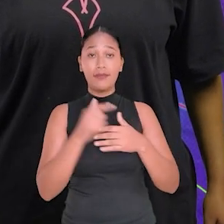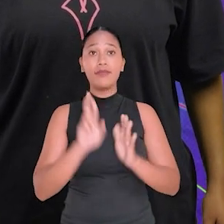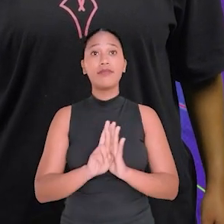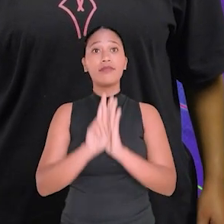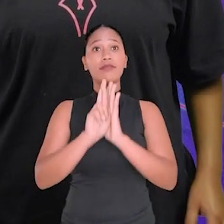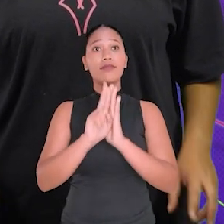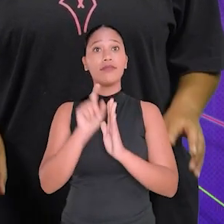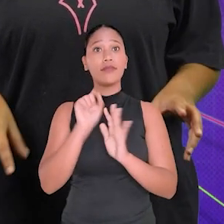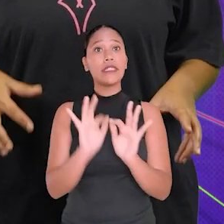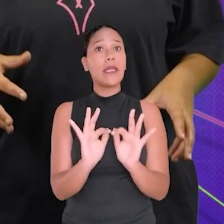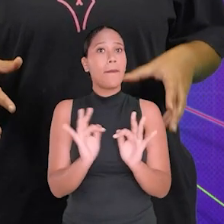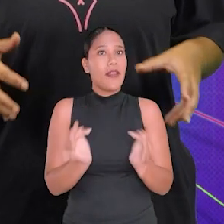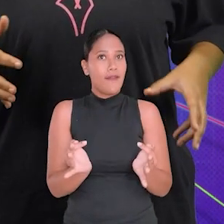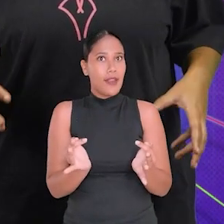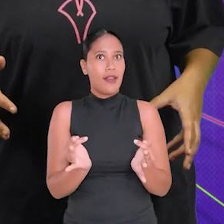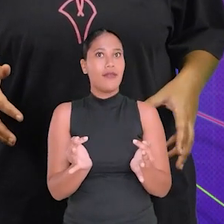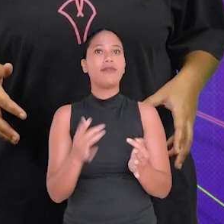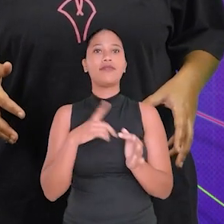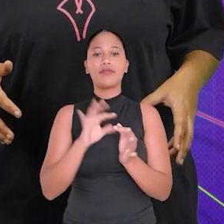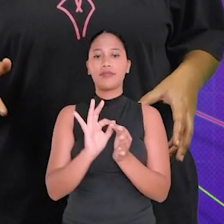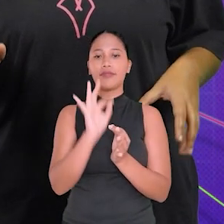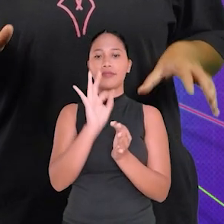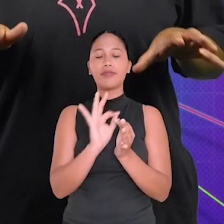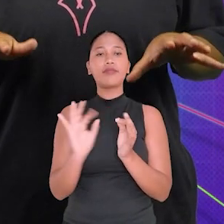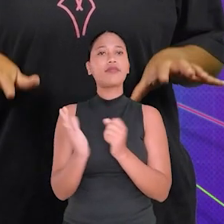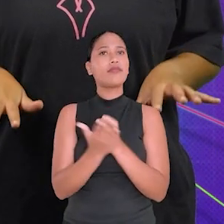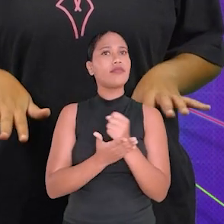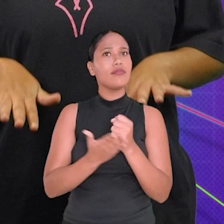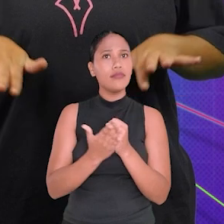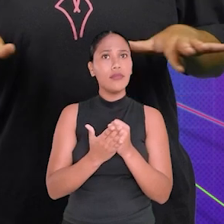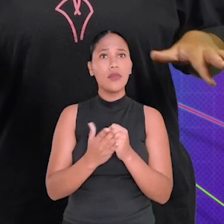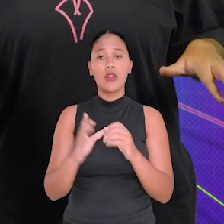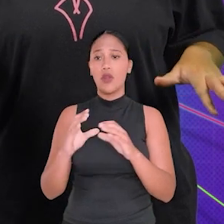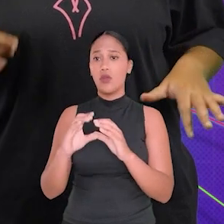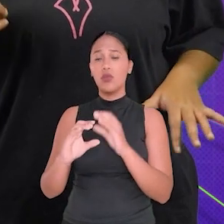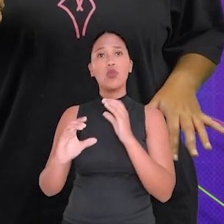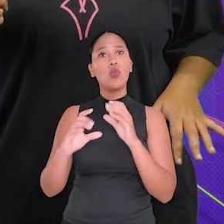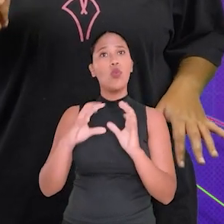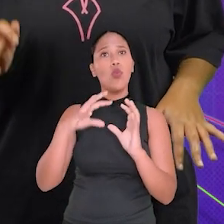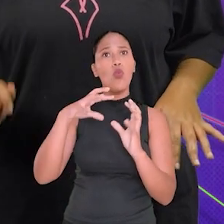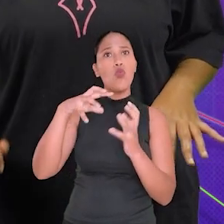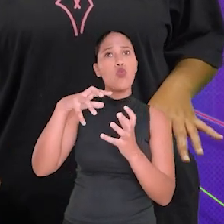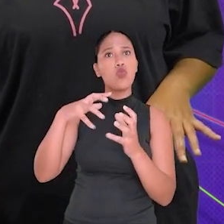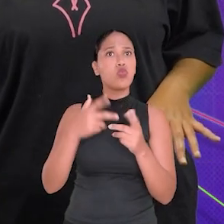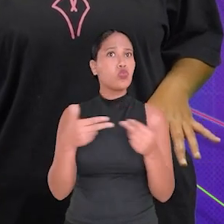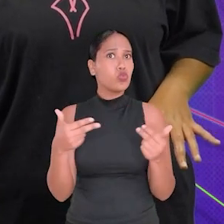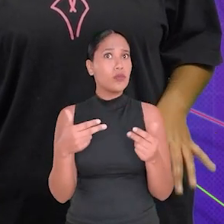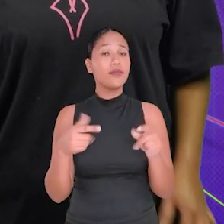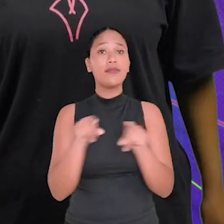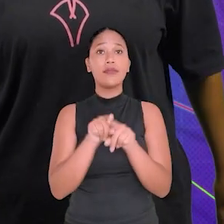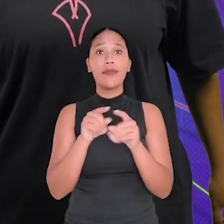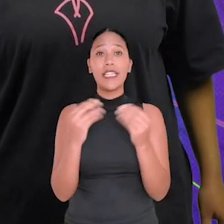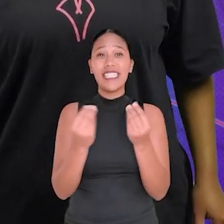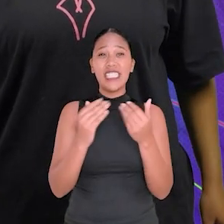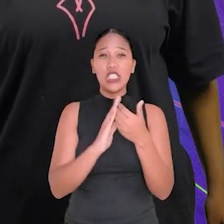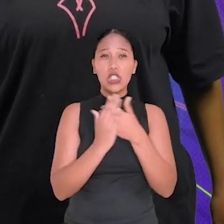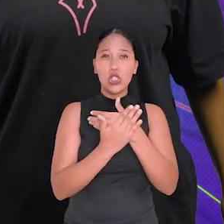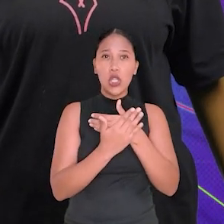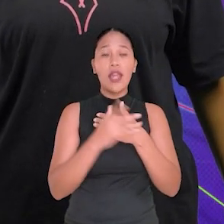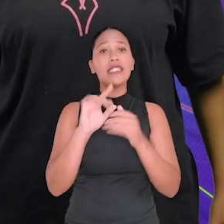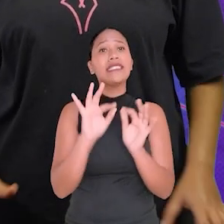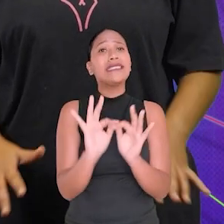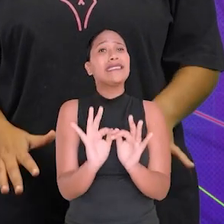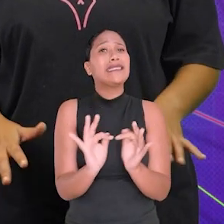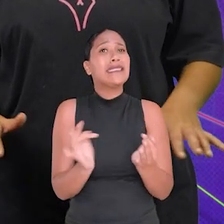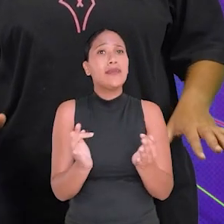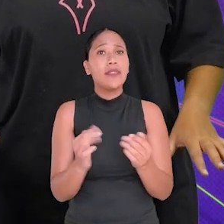são representados de forma simplificada, com formas geométricas básicas como cubos e esferas. As texturas dos